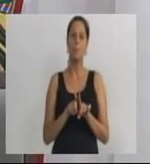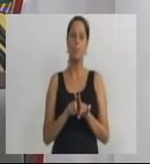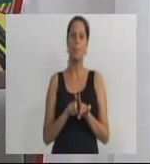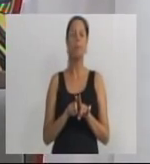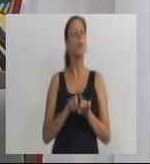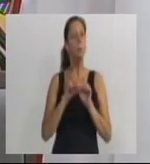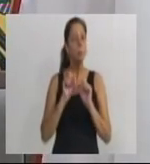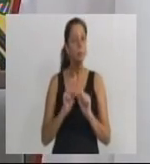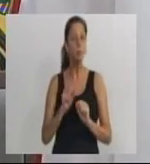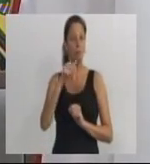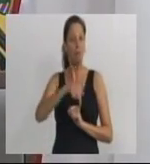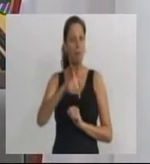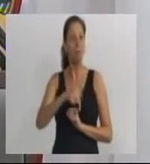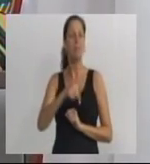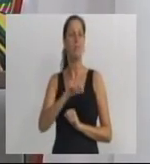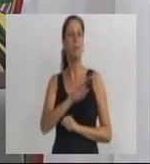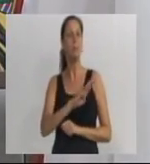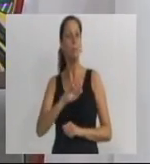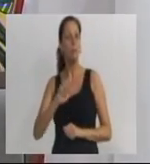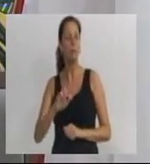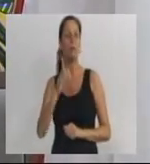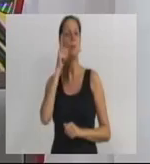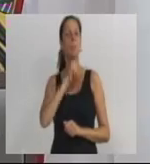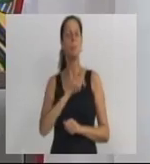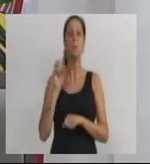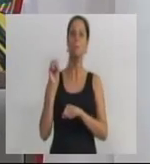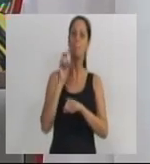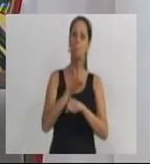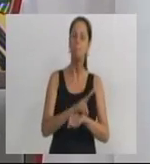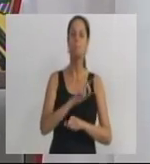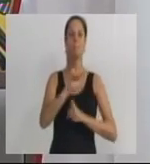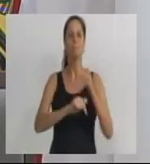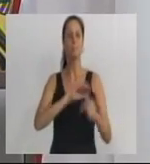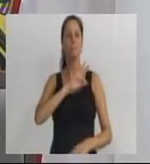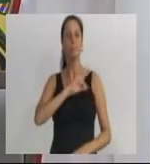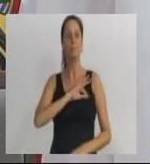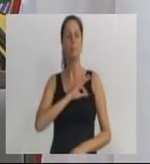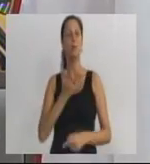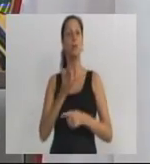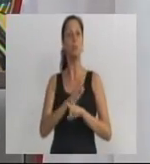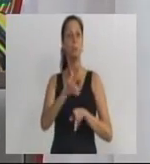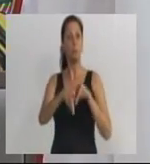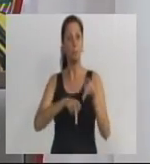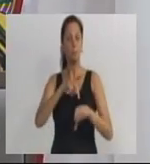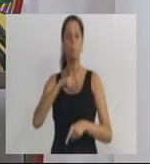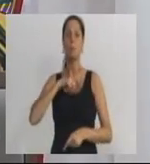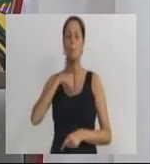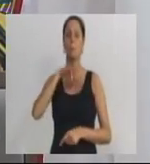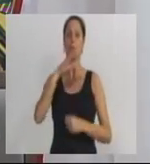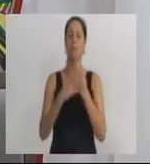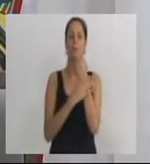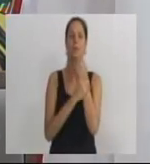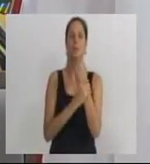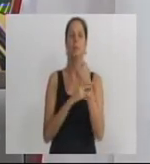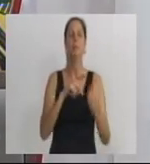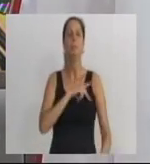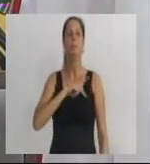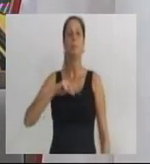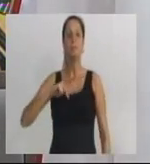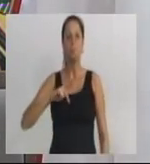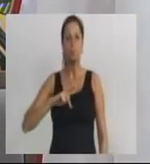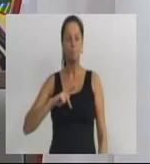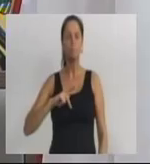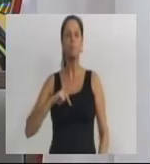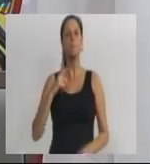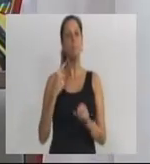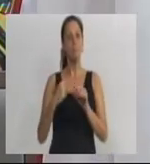investidos aqui na nossa área, serem contratados para dar mais segurança aqui para nossos cidadãos do nosso